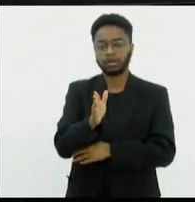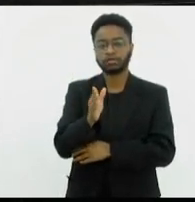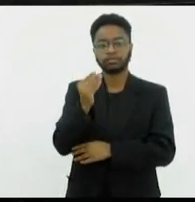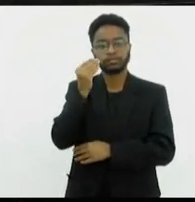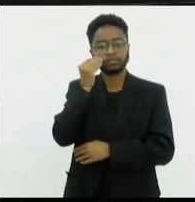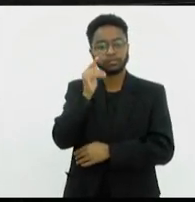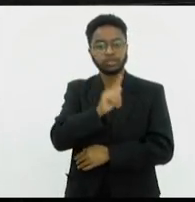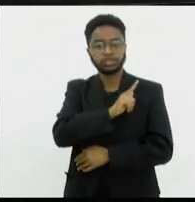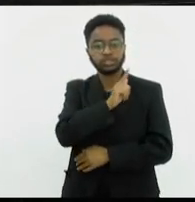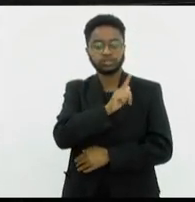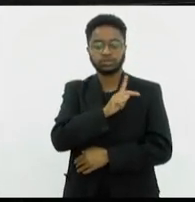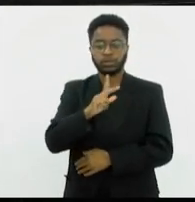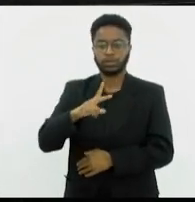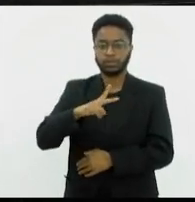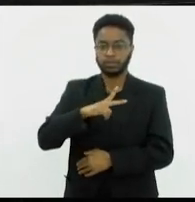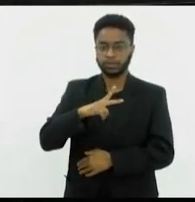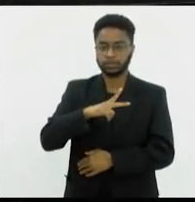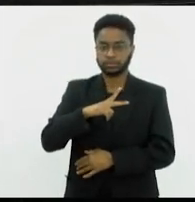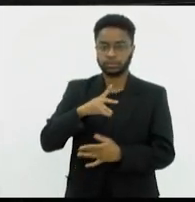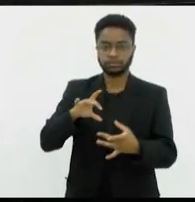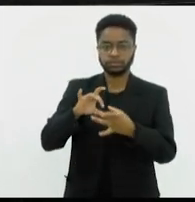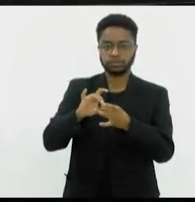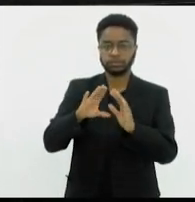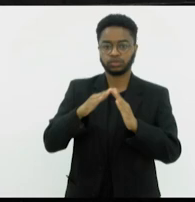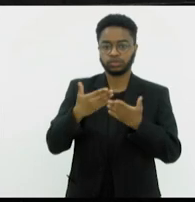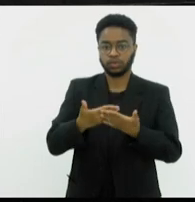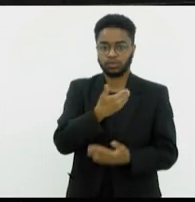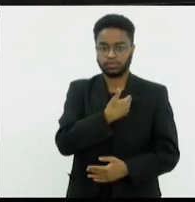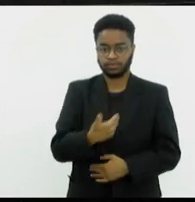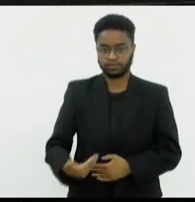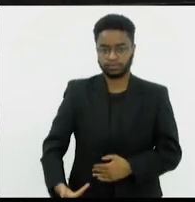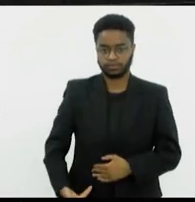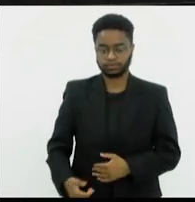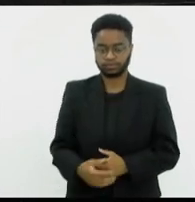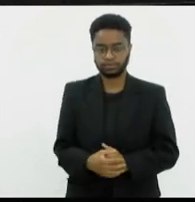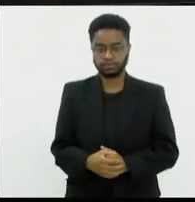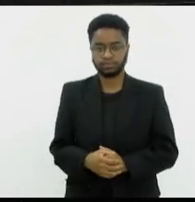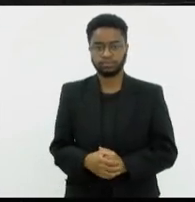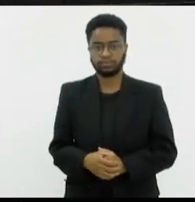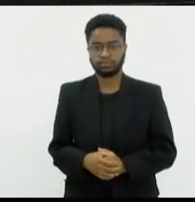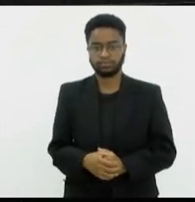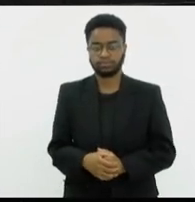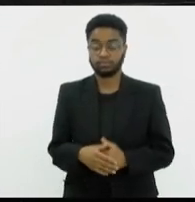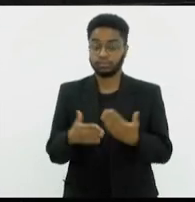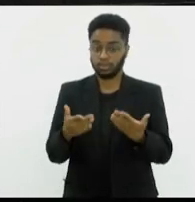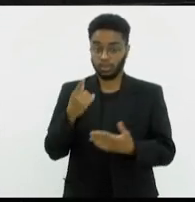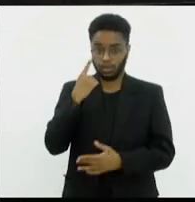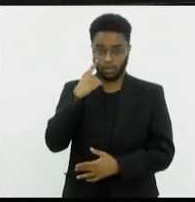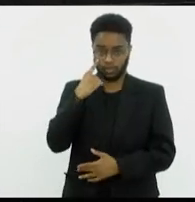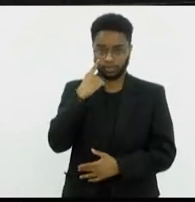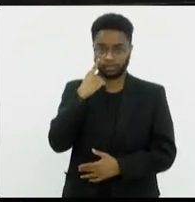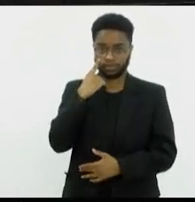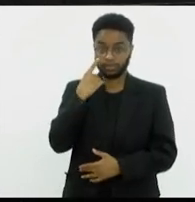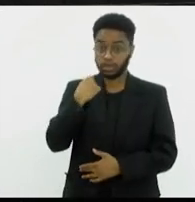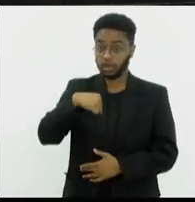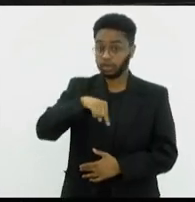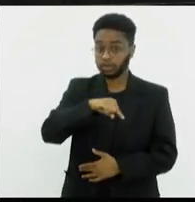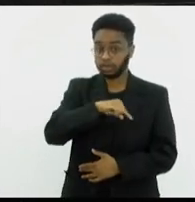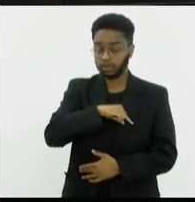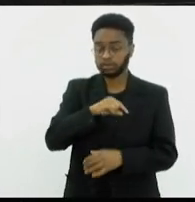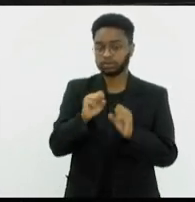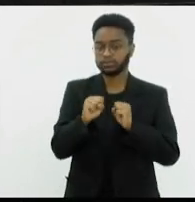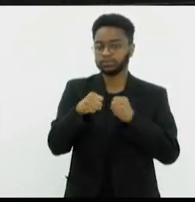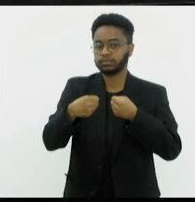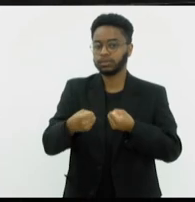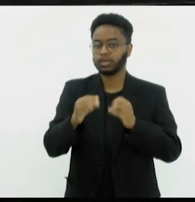gestão privada de escolas públicas. Olha, todos nós que defendemos a